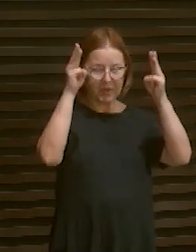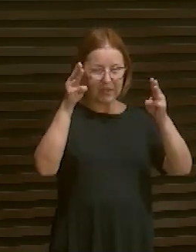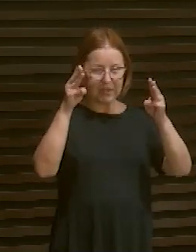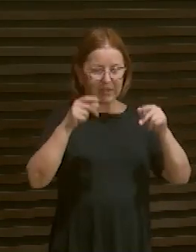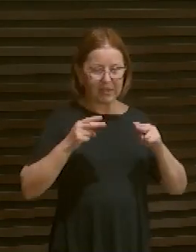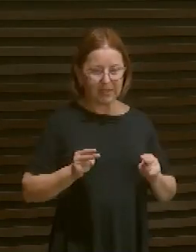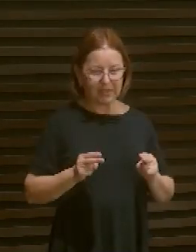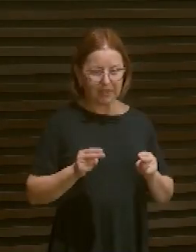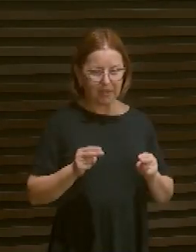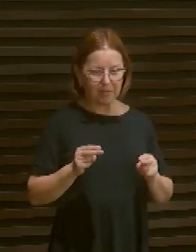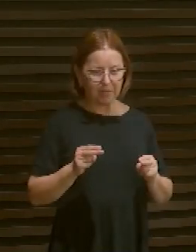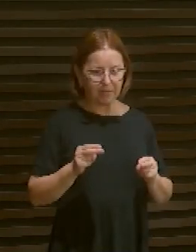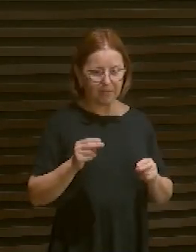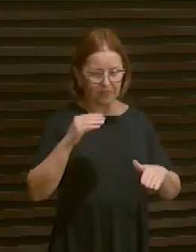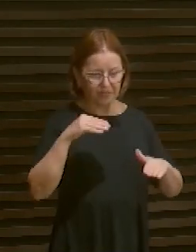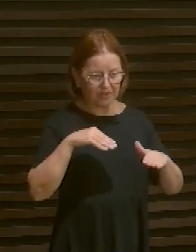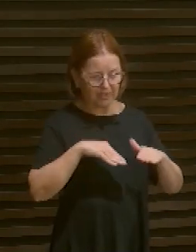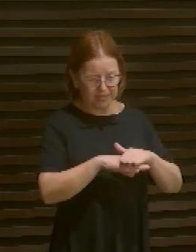Enterrando gente por incredulidade.